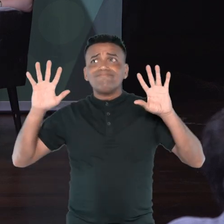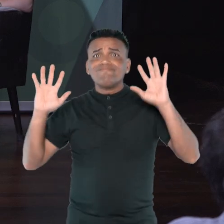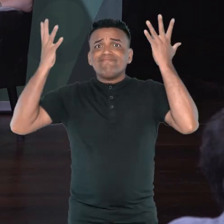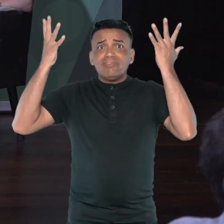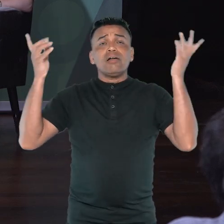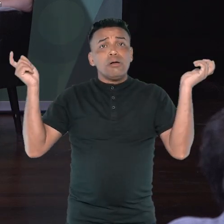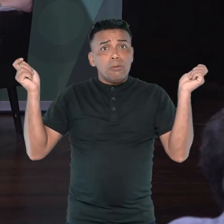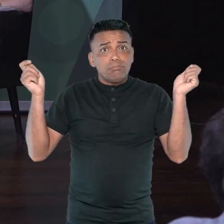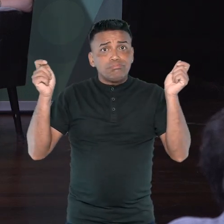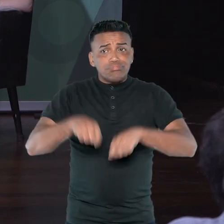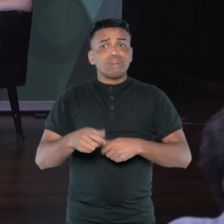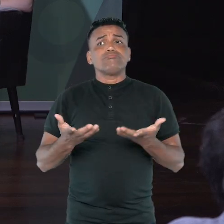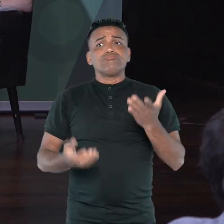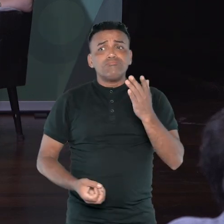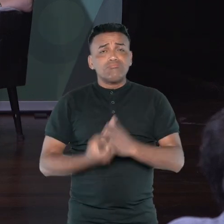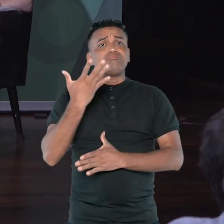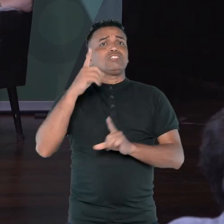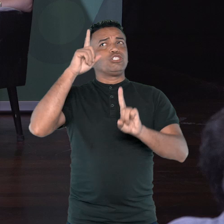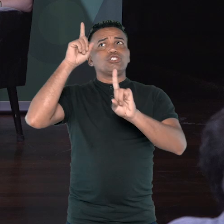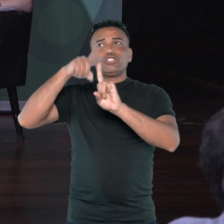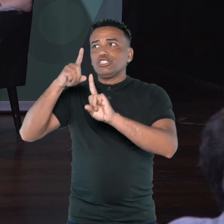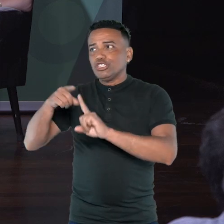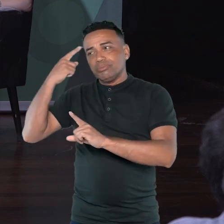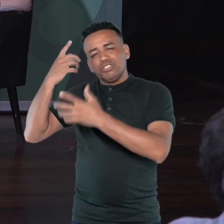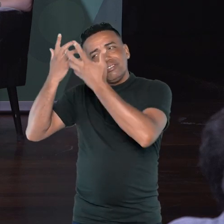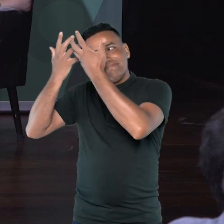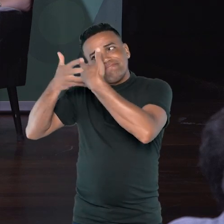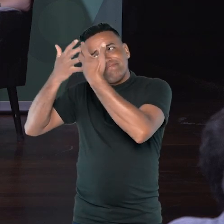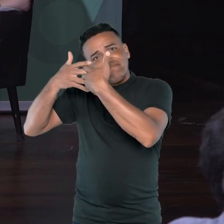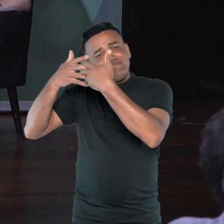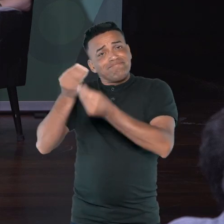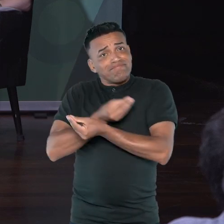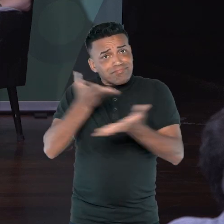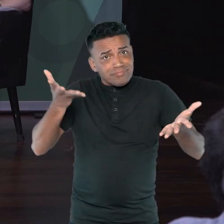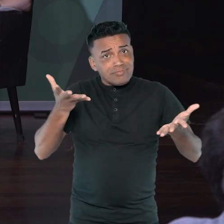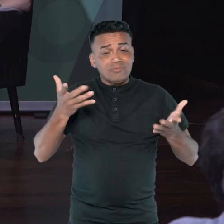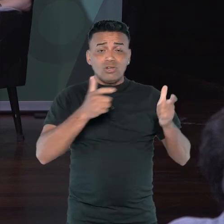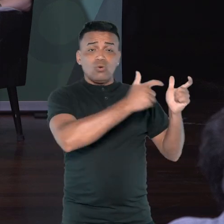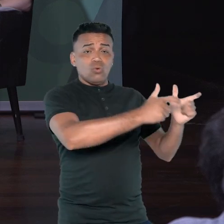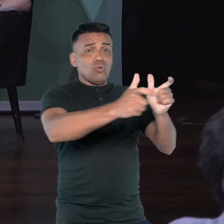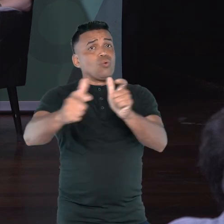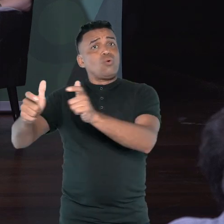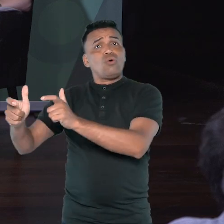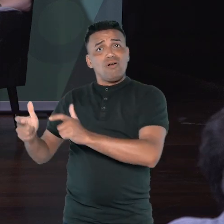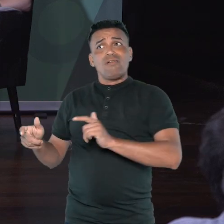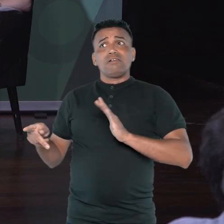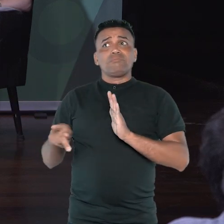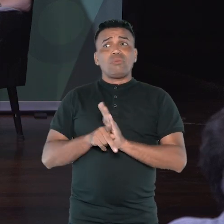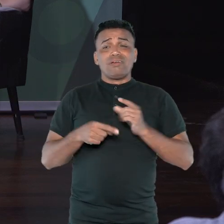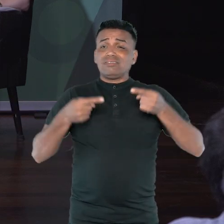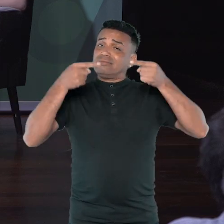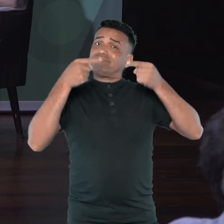onde seja possível criar algum tipo de reflexividade E espaços estão sempre muito colocados em